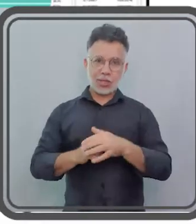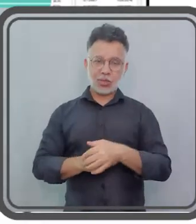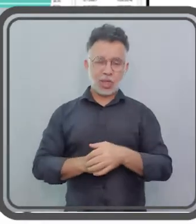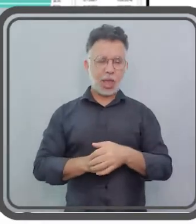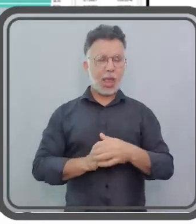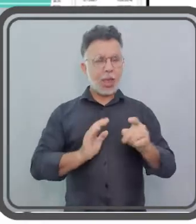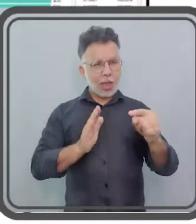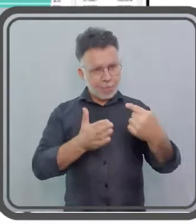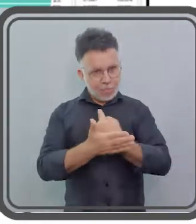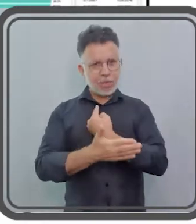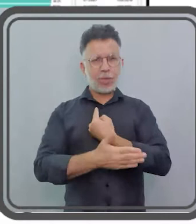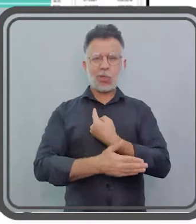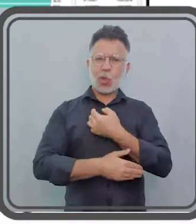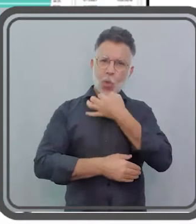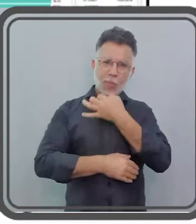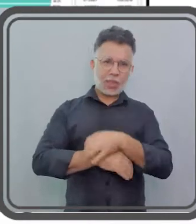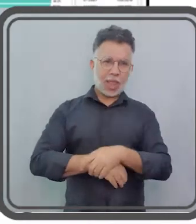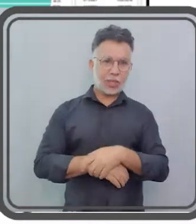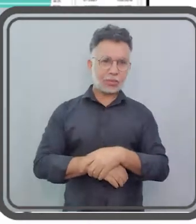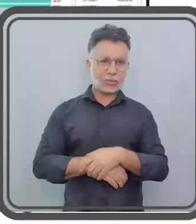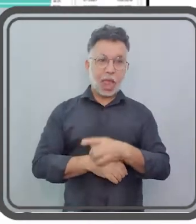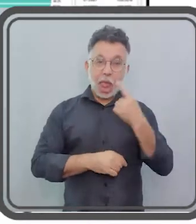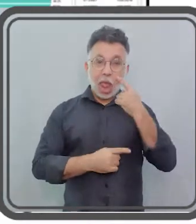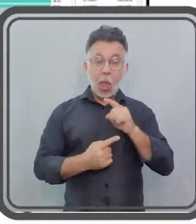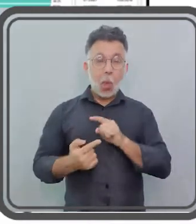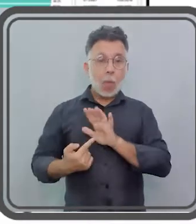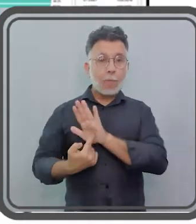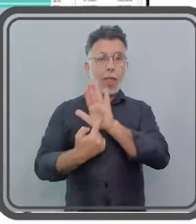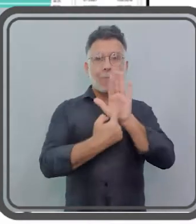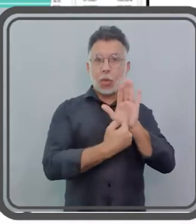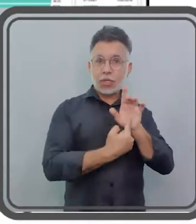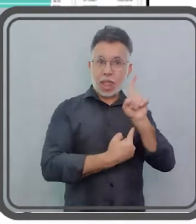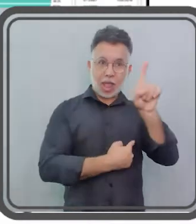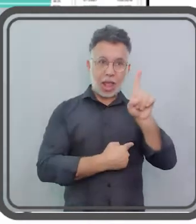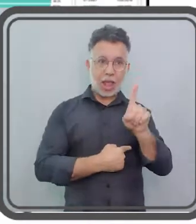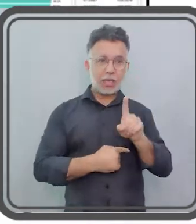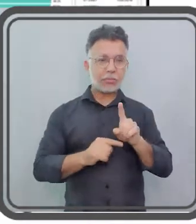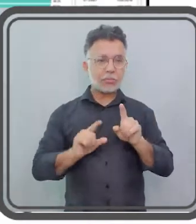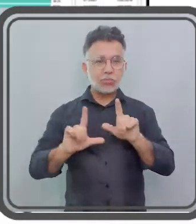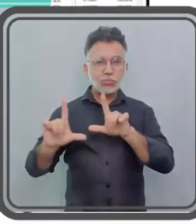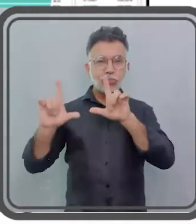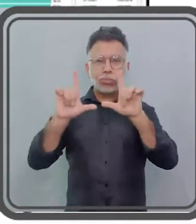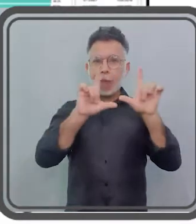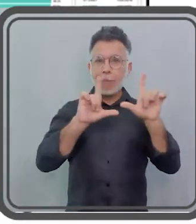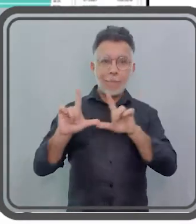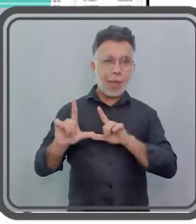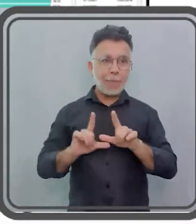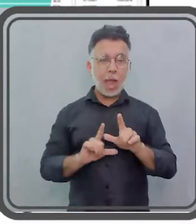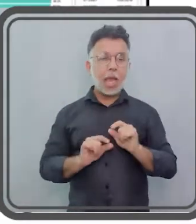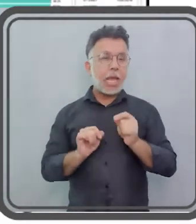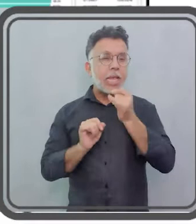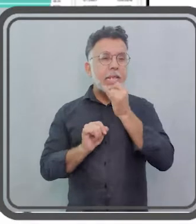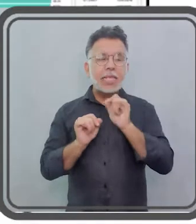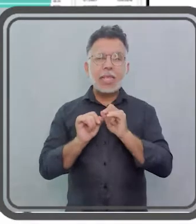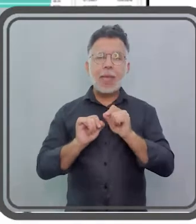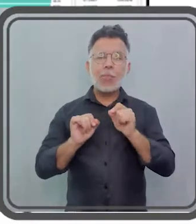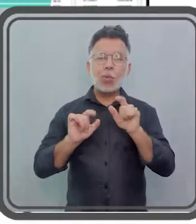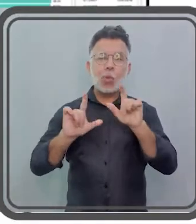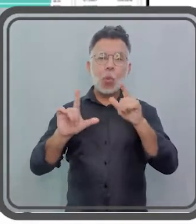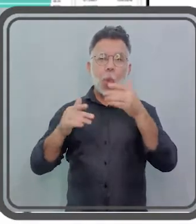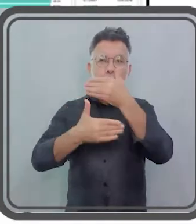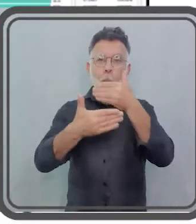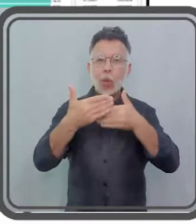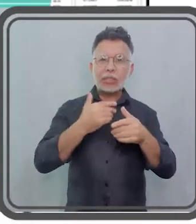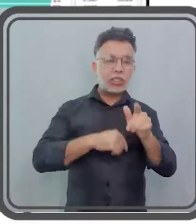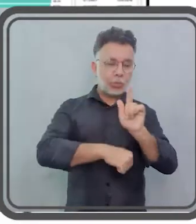pergunta, seu comentário. Eu trouxe de volta a minha tela aqui para mostrar esses dashboards, né, que são como se fossem telas de gestão que